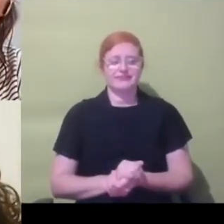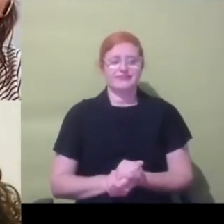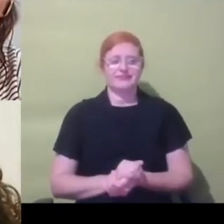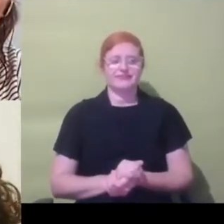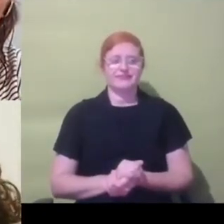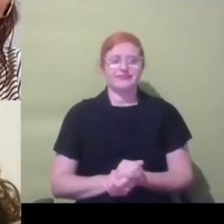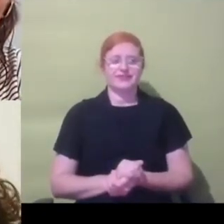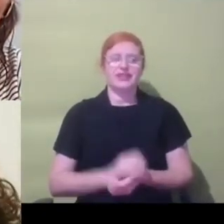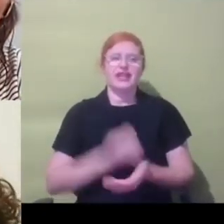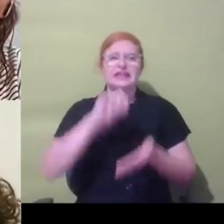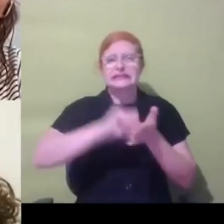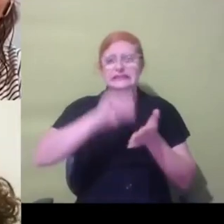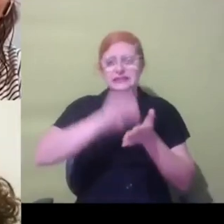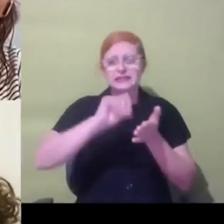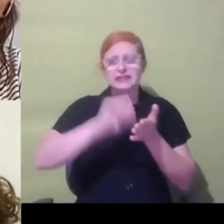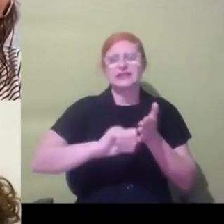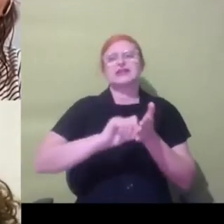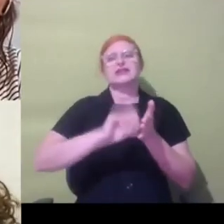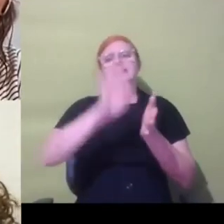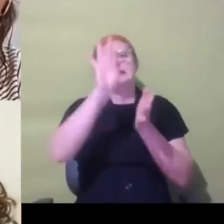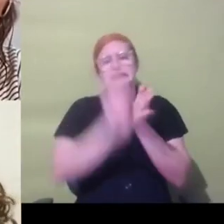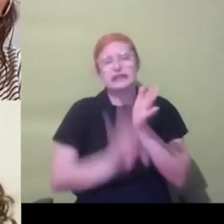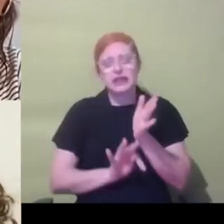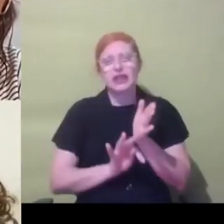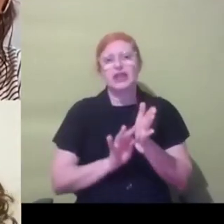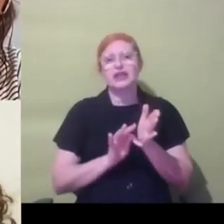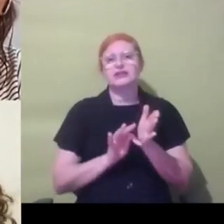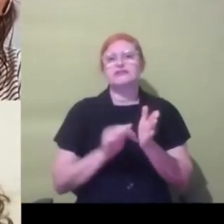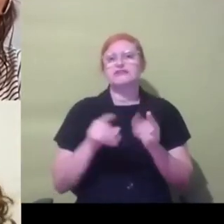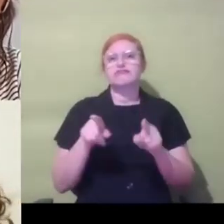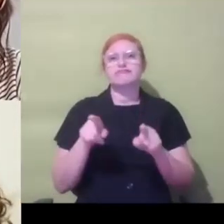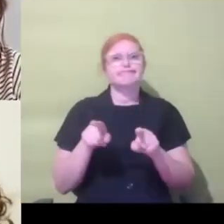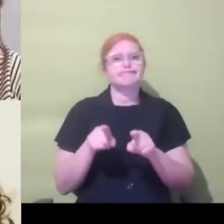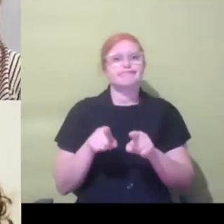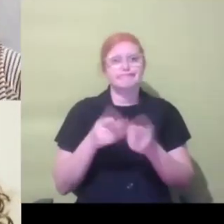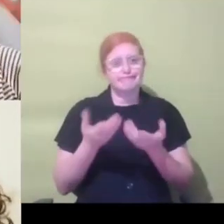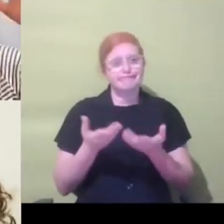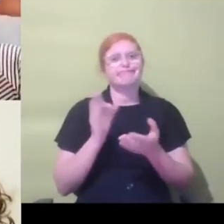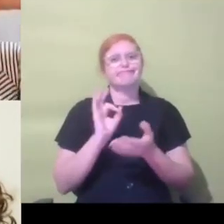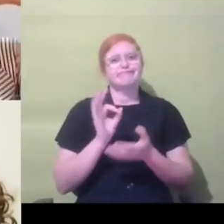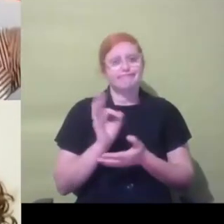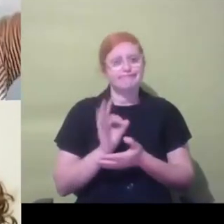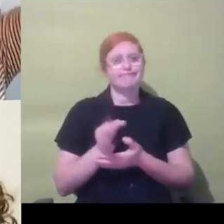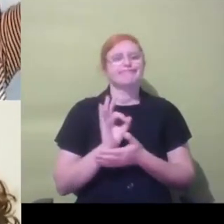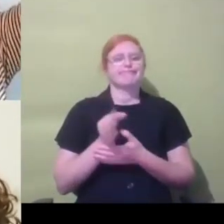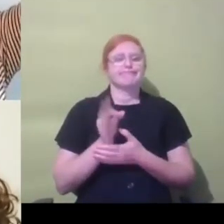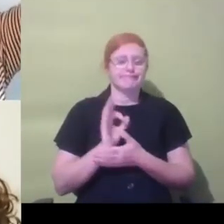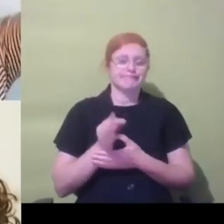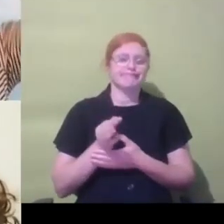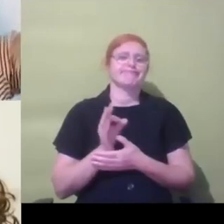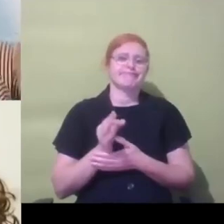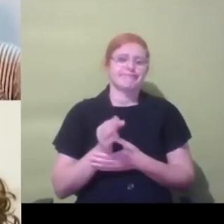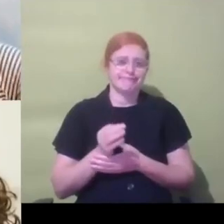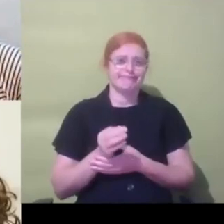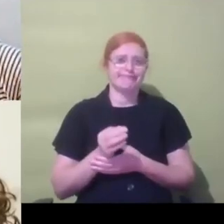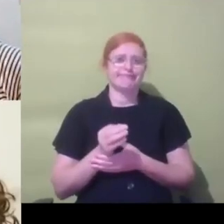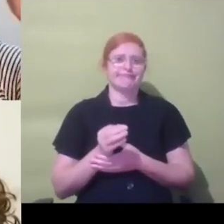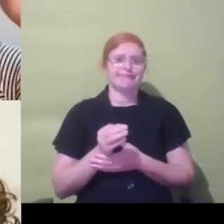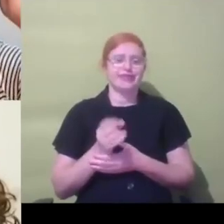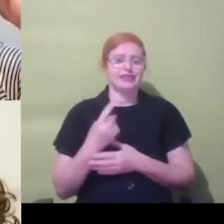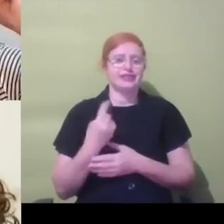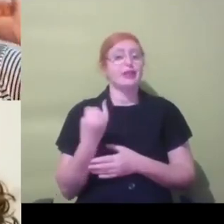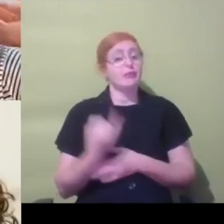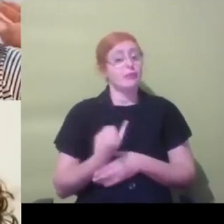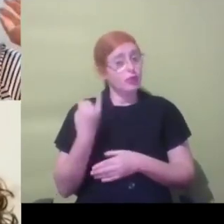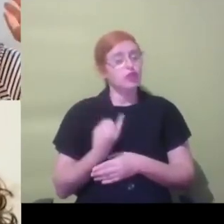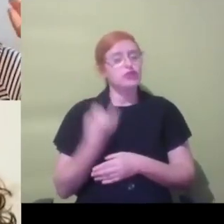Tanto a escrita como o texto, como... não, sem dúvida, assim, acho que isso que você coloca é fundamental para a